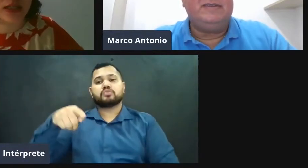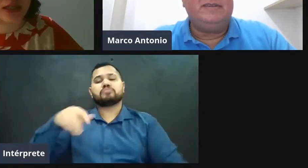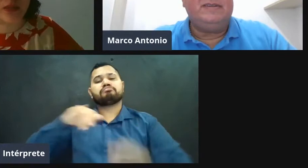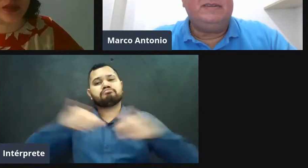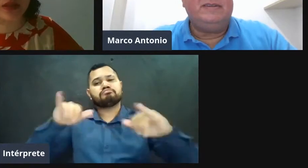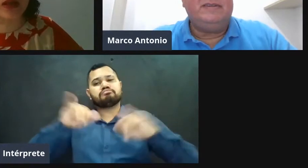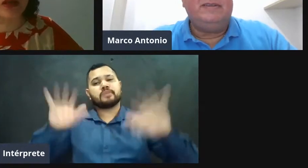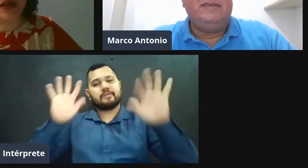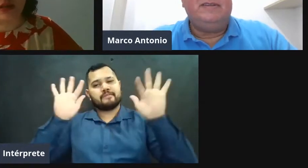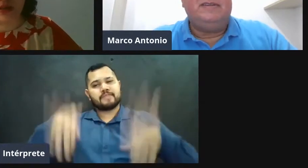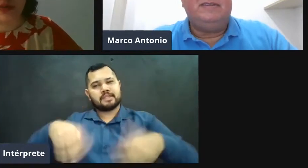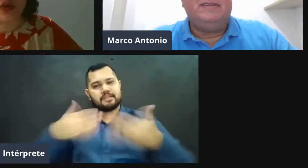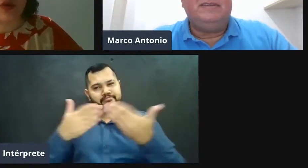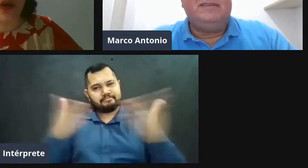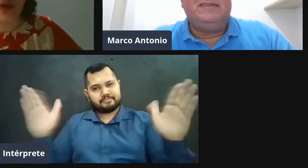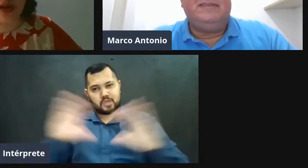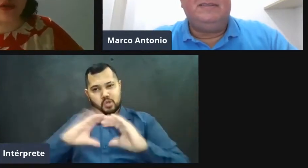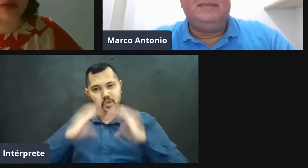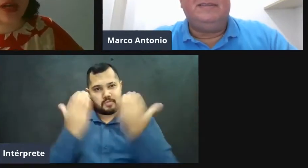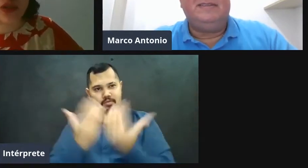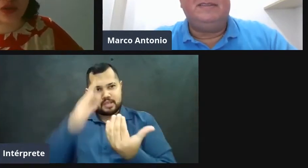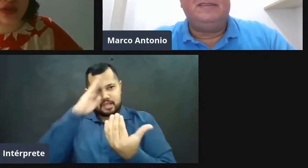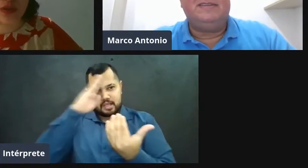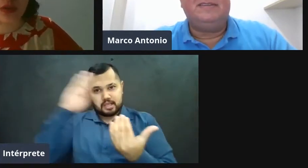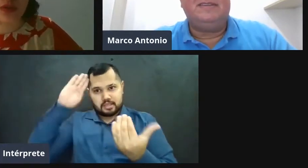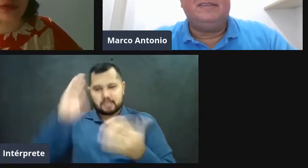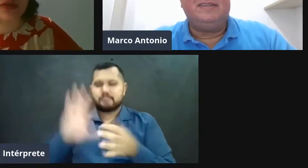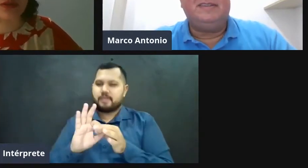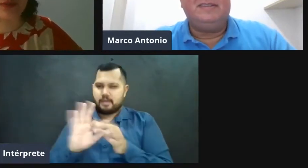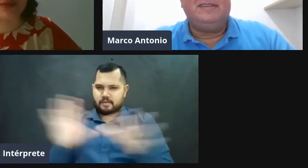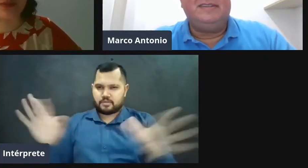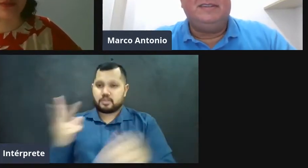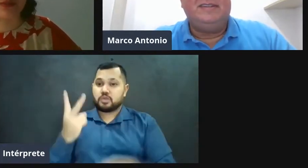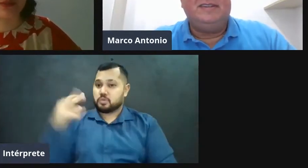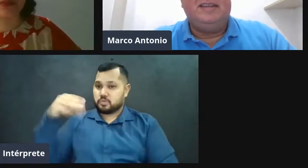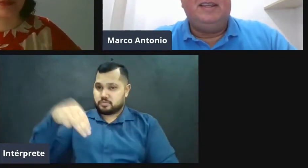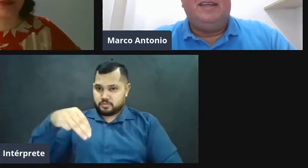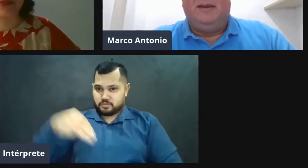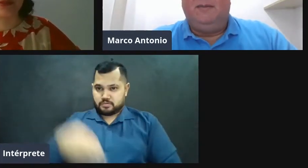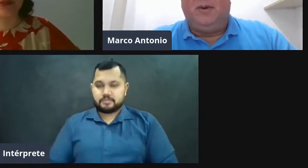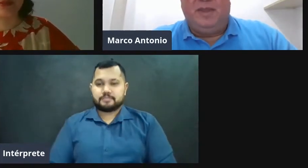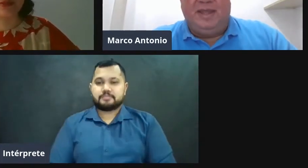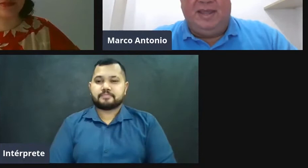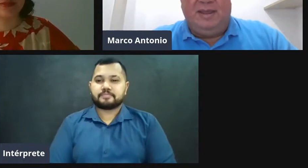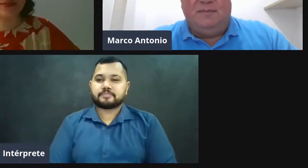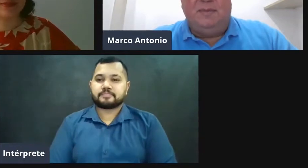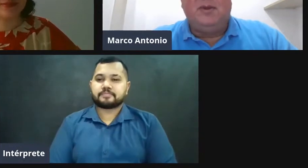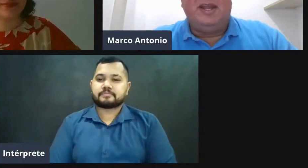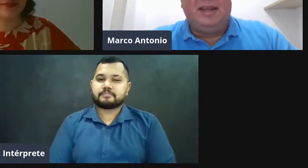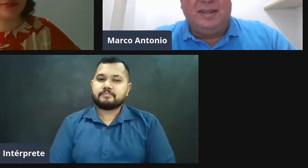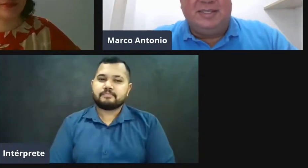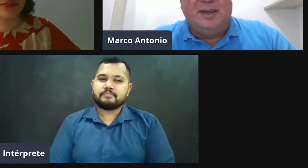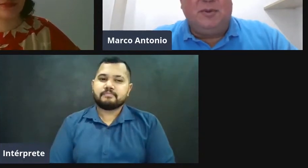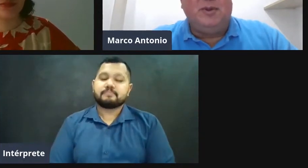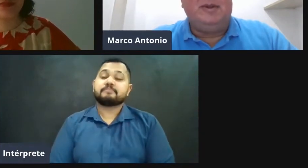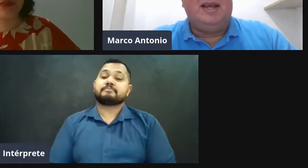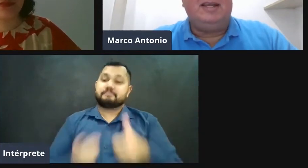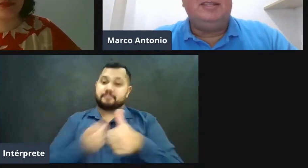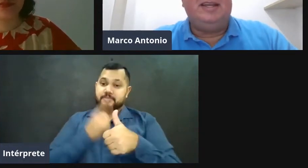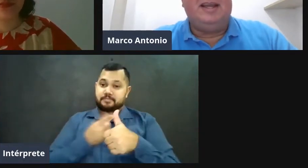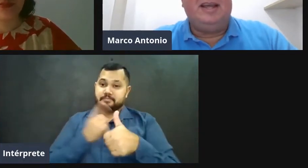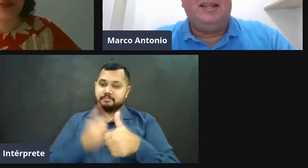à comunidade acadêmica, então o senhor fica à vontade, 2 minutos. Bom, primeiro eu queria